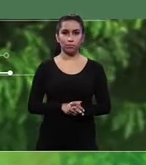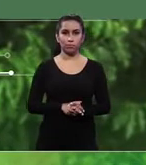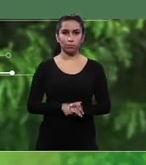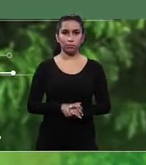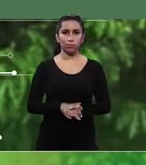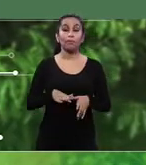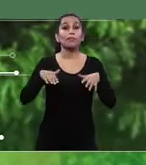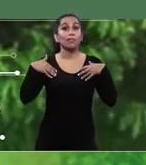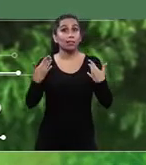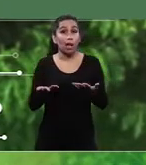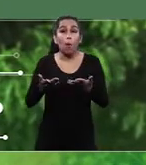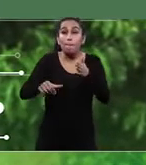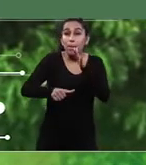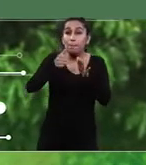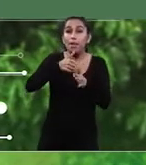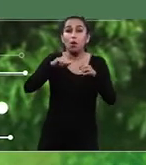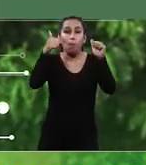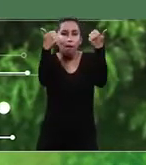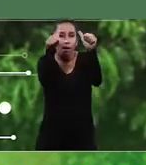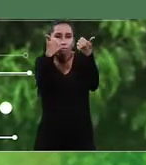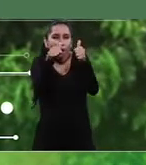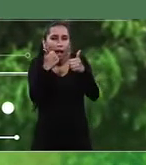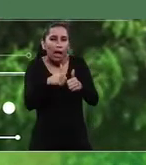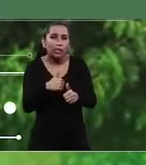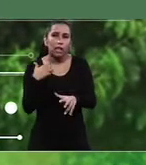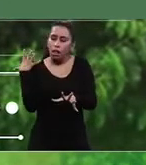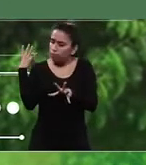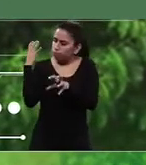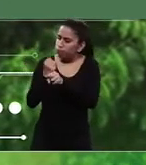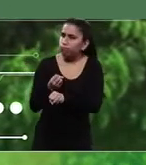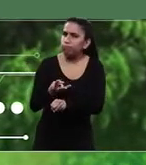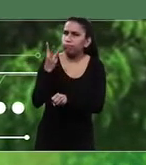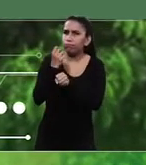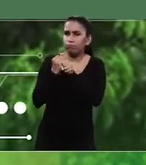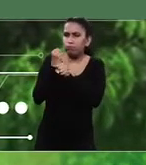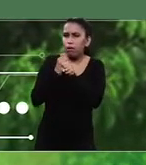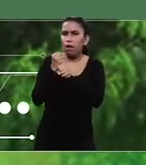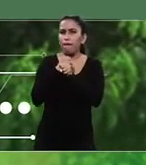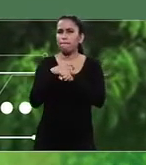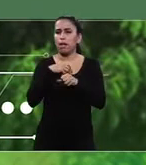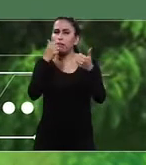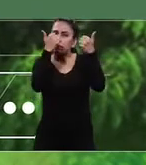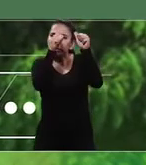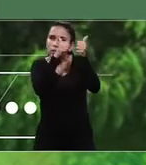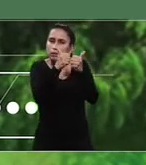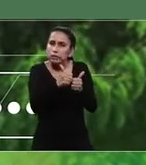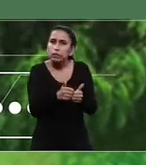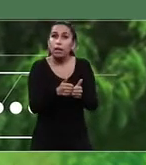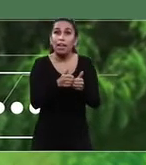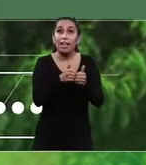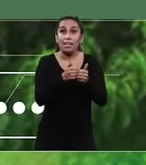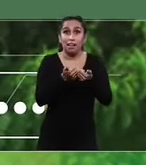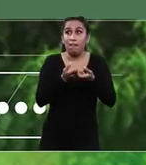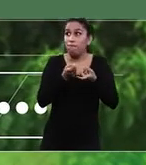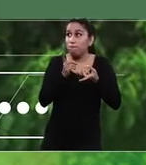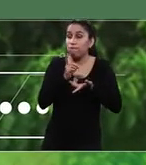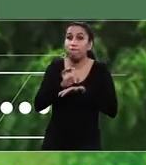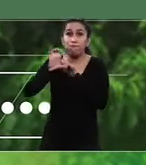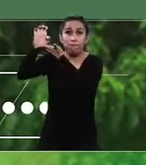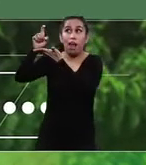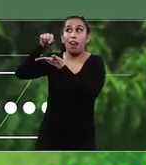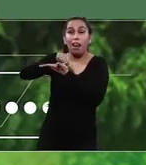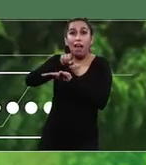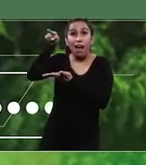uma análise importante na média desses 3 anos, tá? A exportação dos estados da Amazônia Legal em